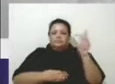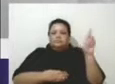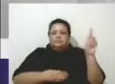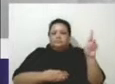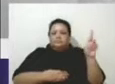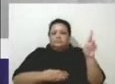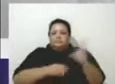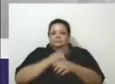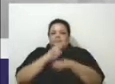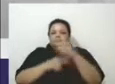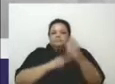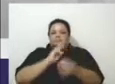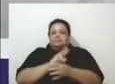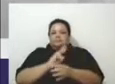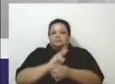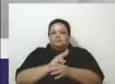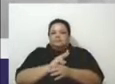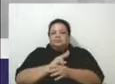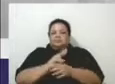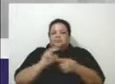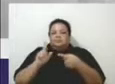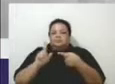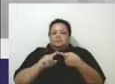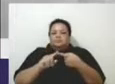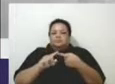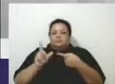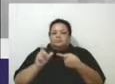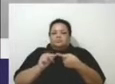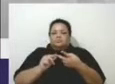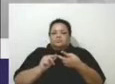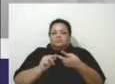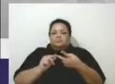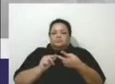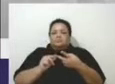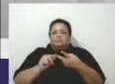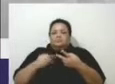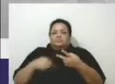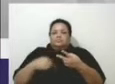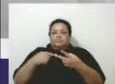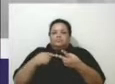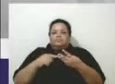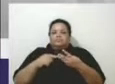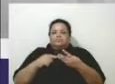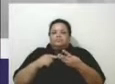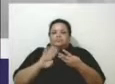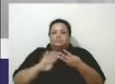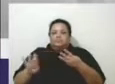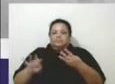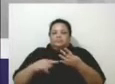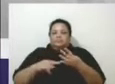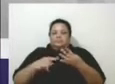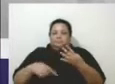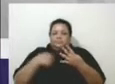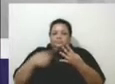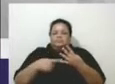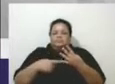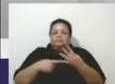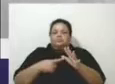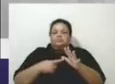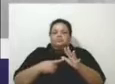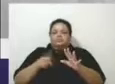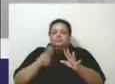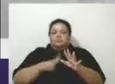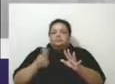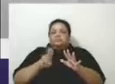sustentabilidade que é reduzir reutilizar reaproveitar reciclar e recusar então assim